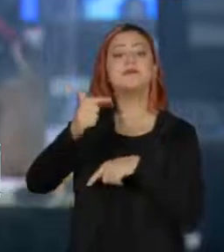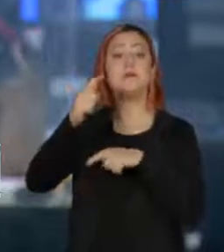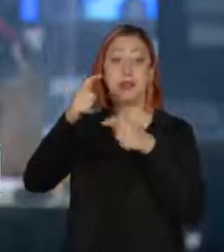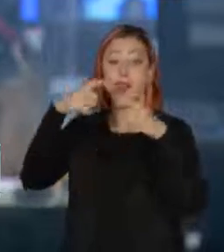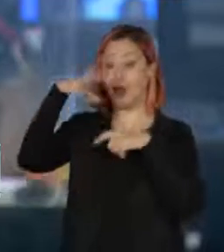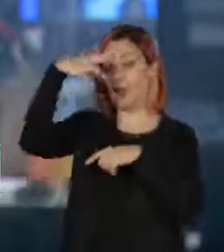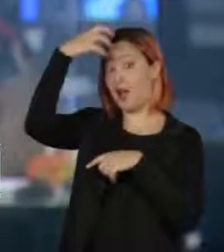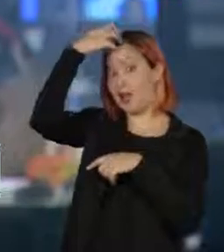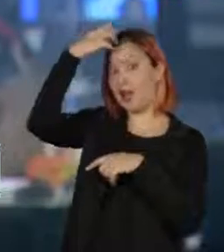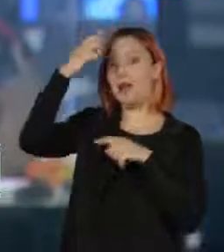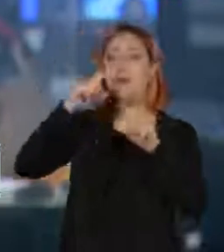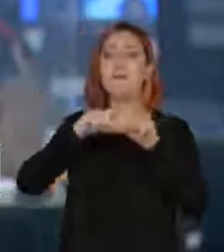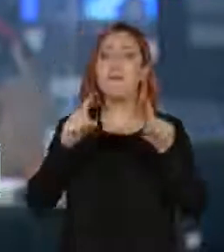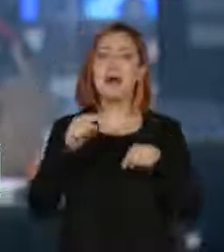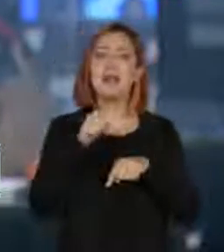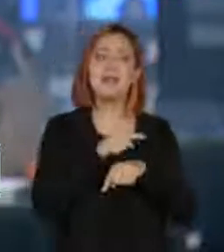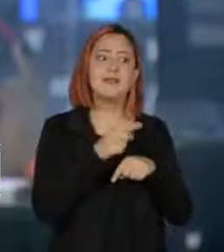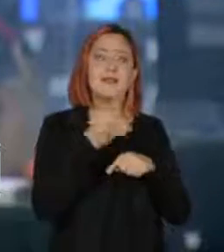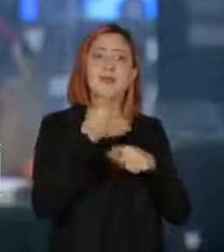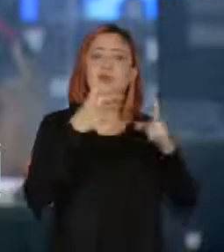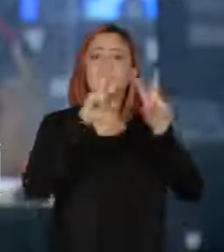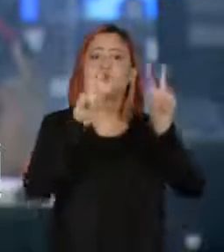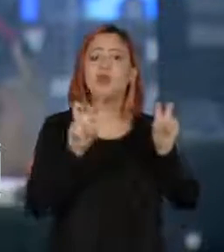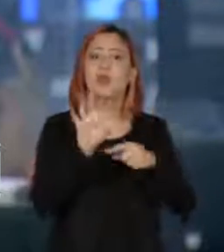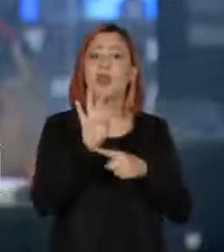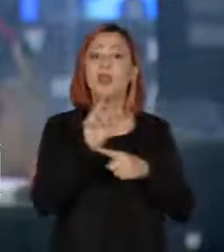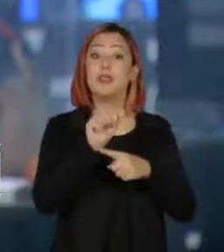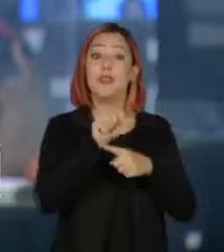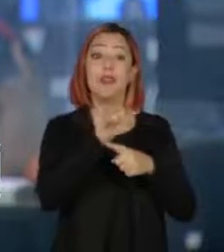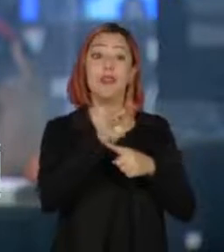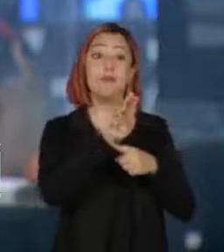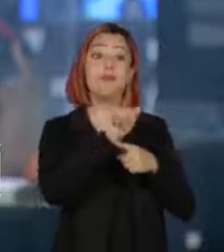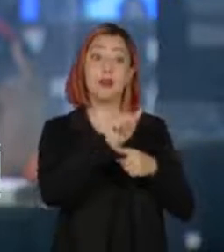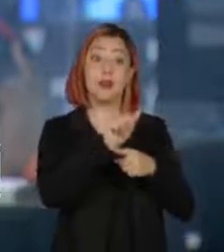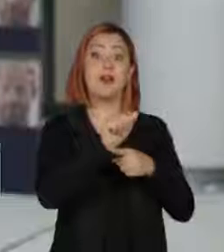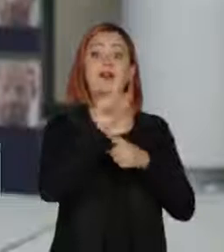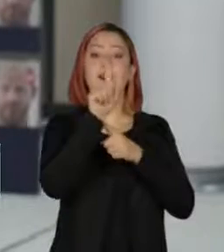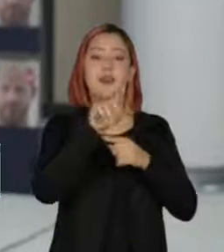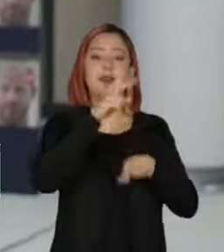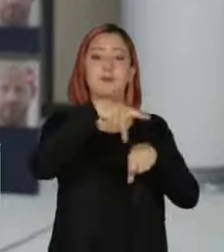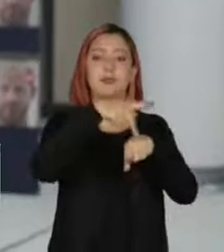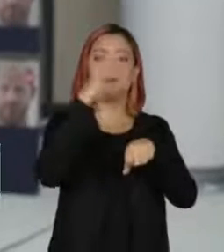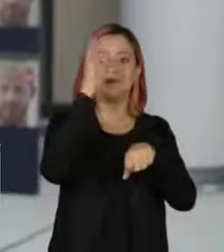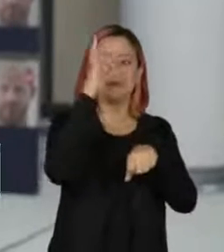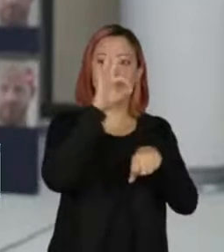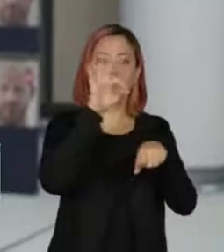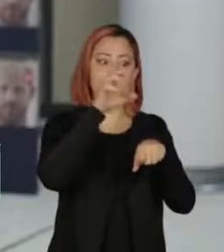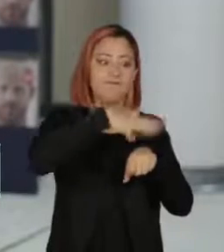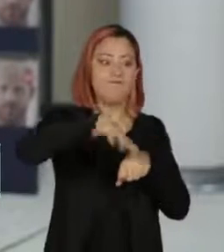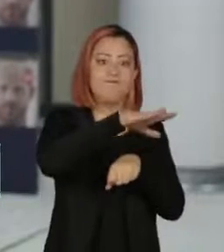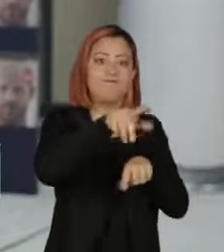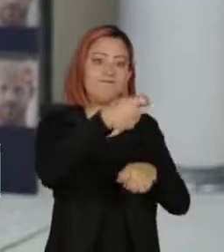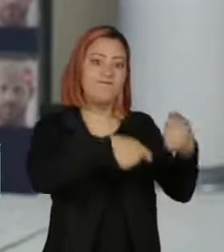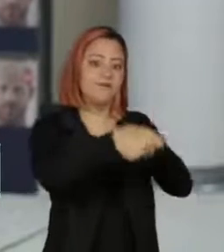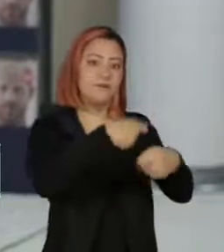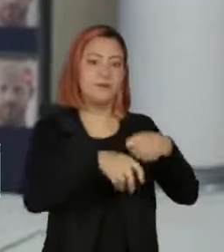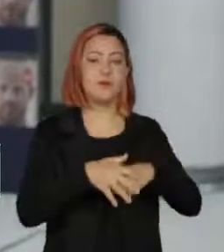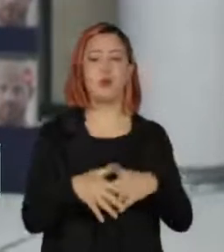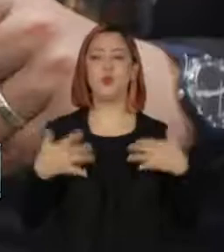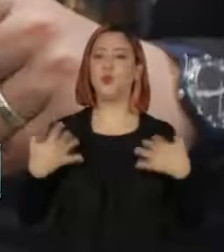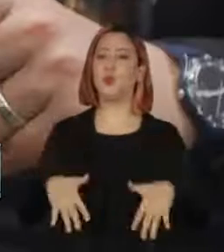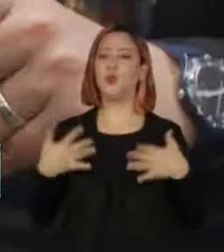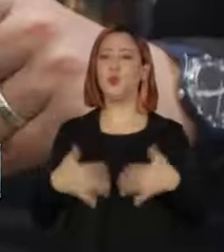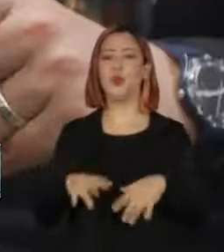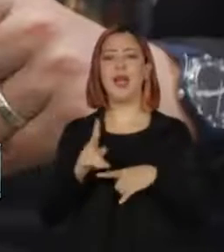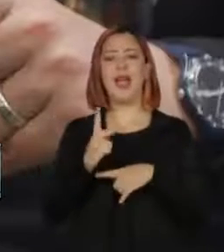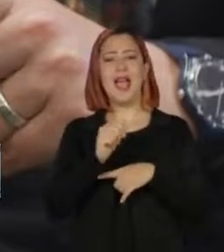Harry mexeu com o Talibã grupo extremista que governa o Afeganistão a popularidade de Harry nunca foi